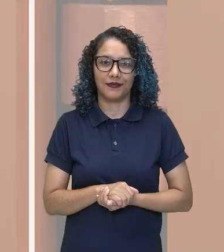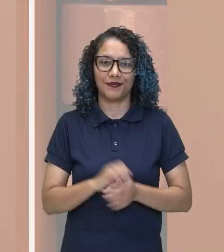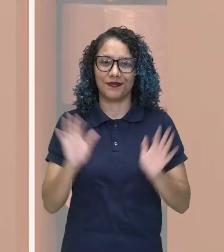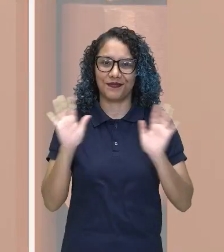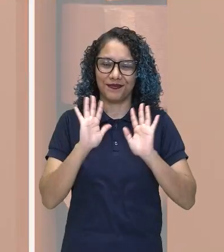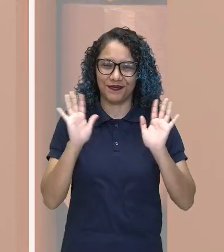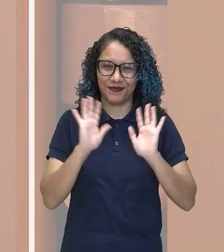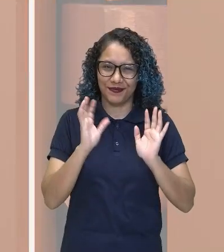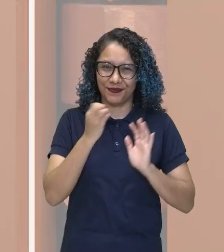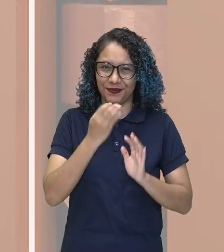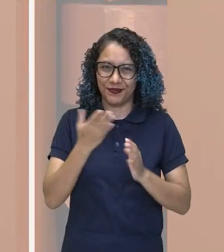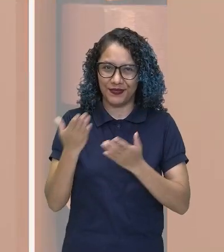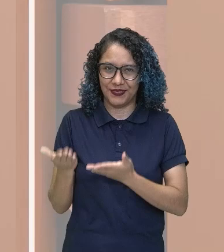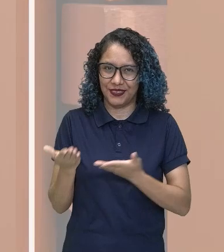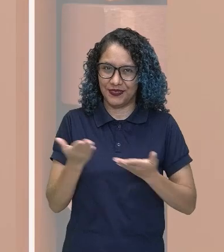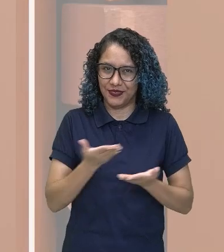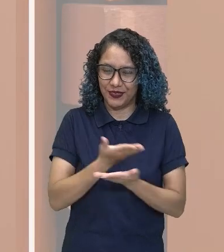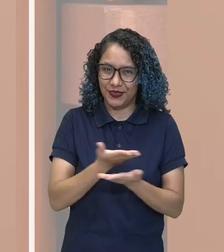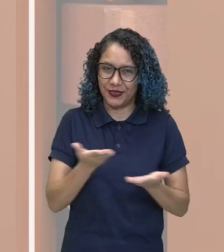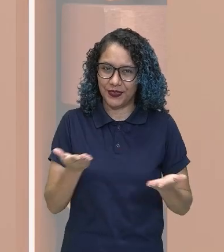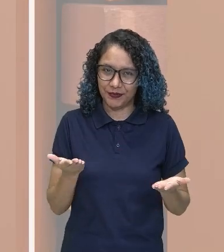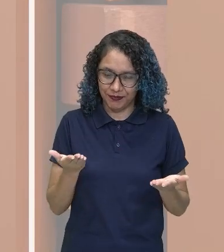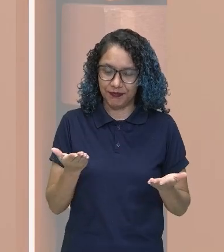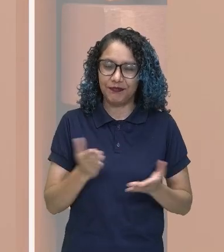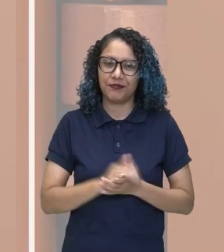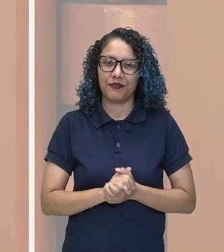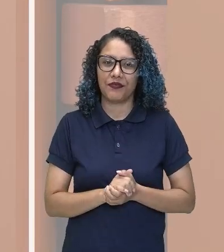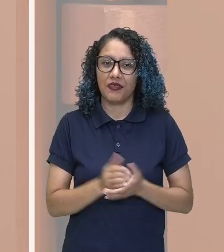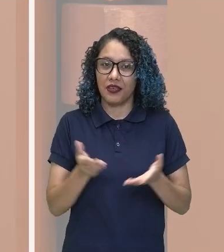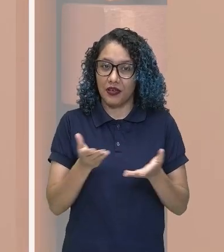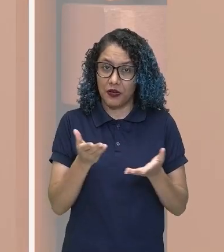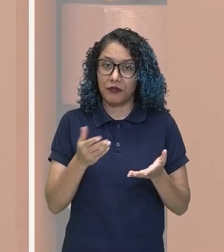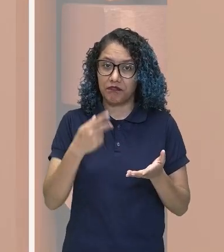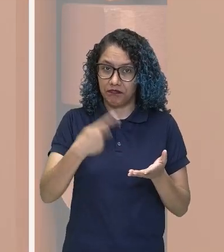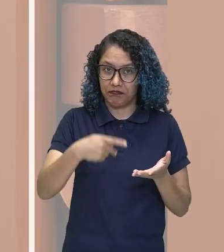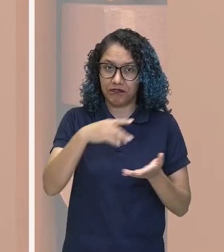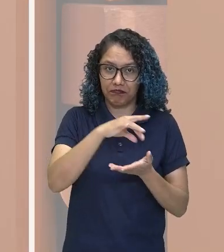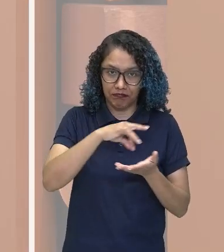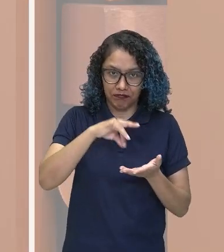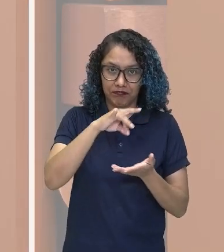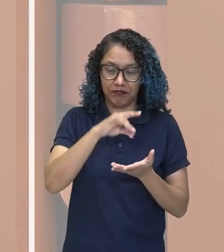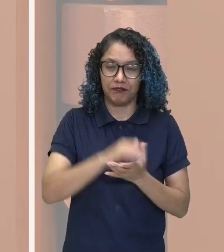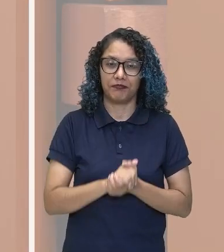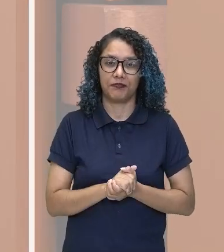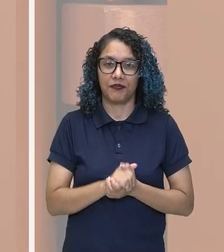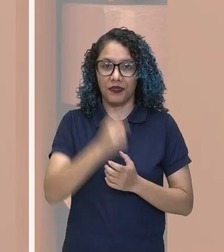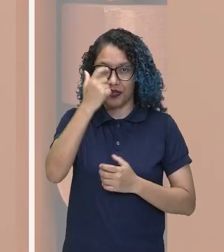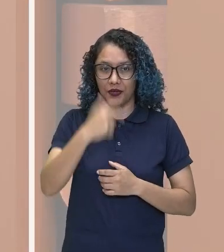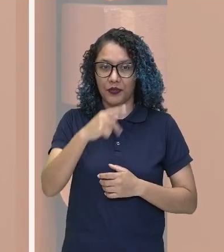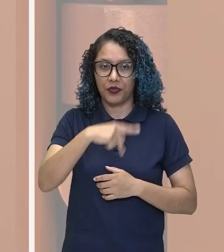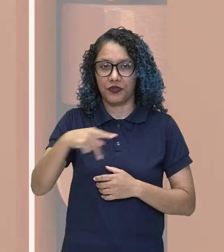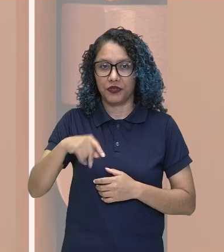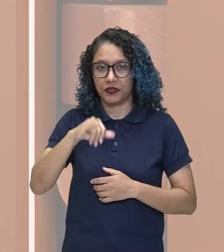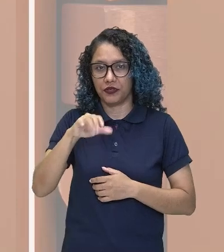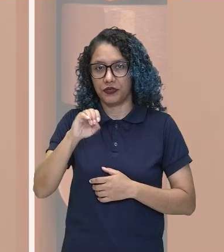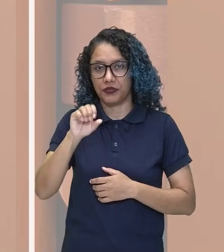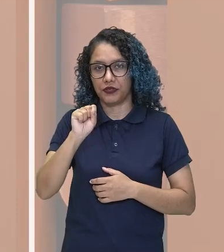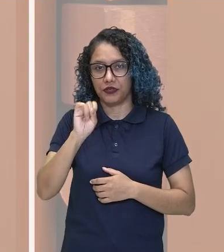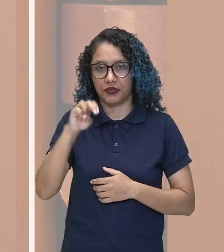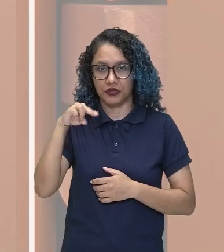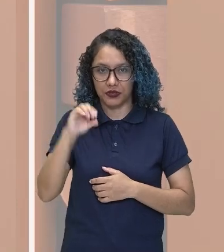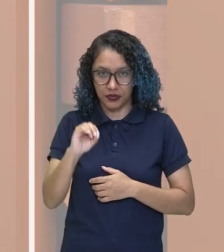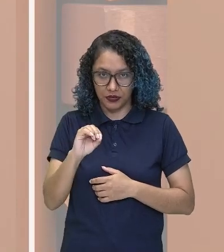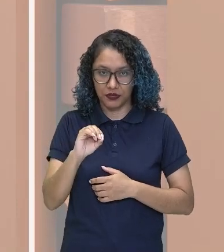Olá, sejam todos e todas muito bem-vindos e bem-vindas ao Centro de Mídia de Educação do Amazonas. Eu sou o professor Josino Malagueta,